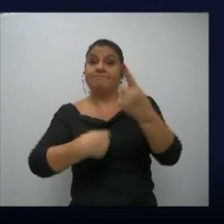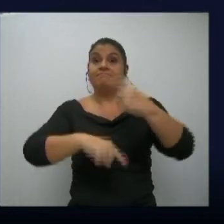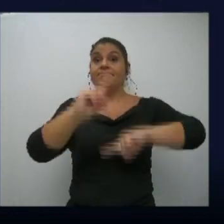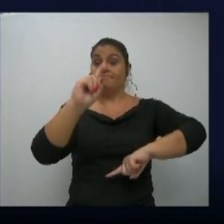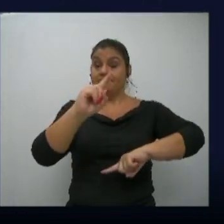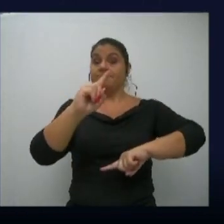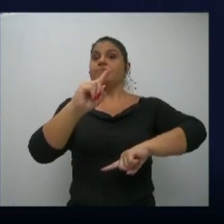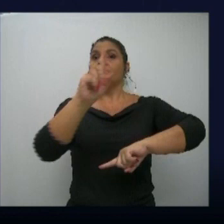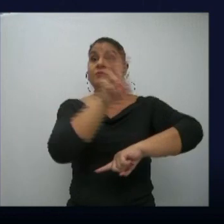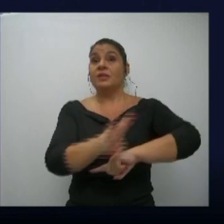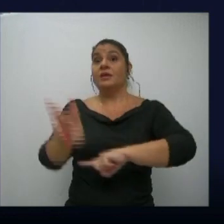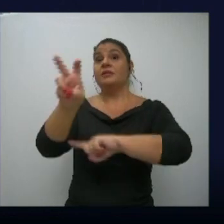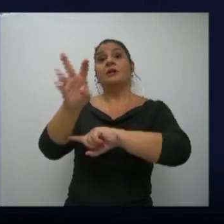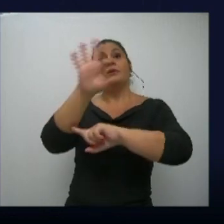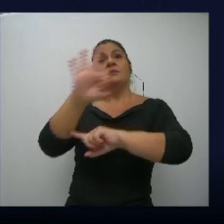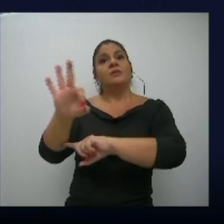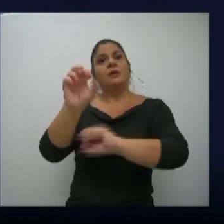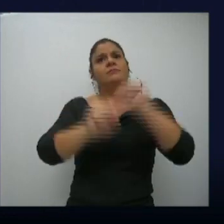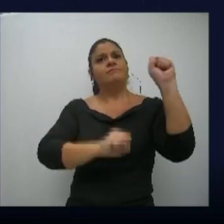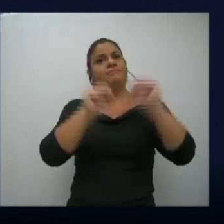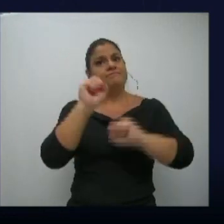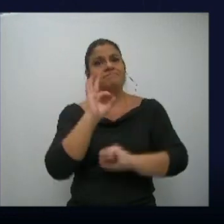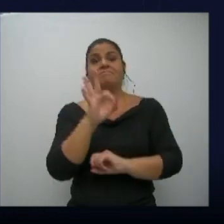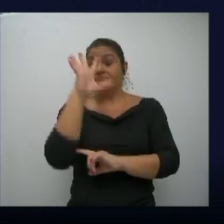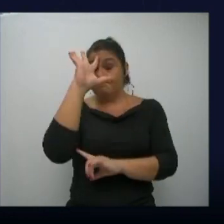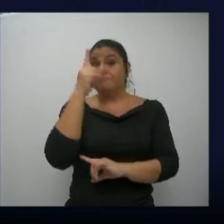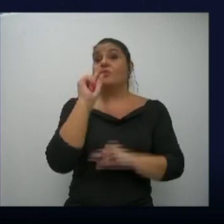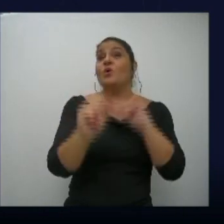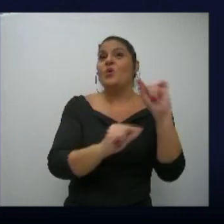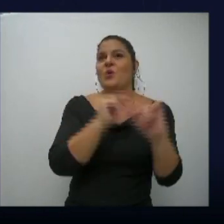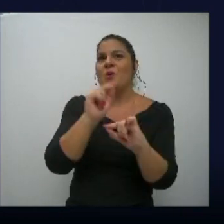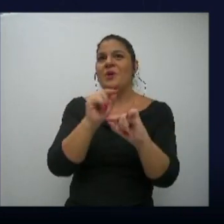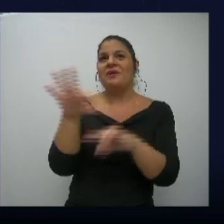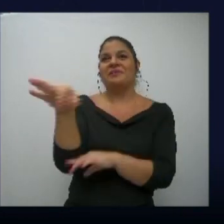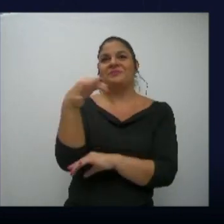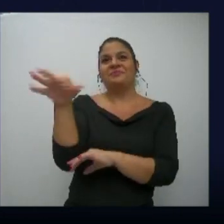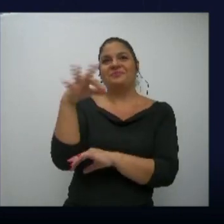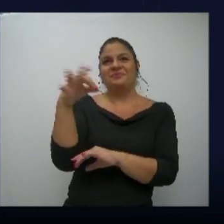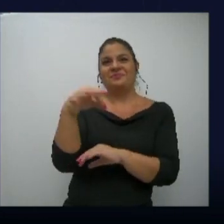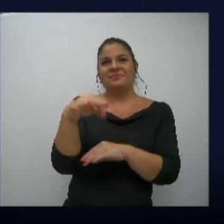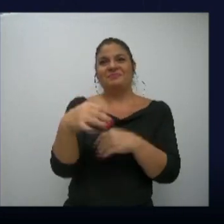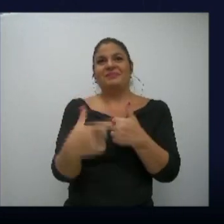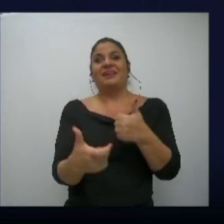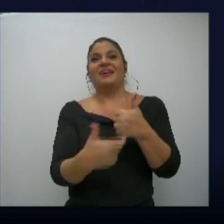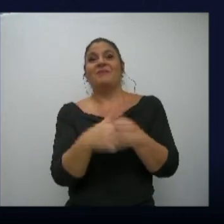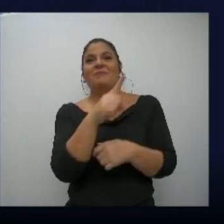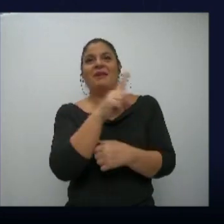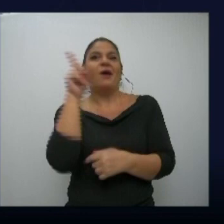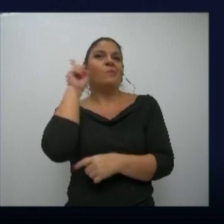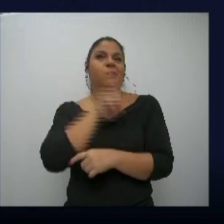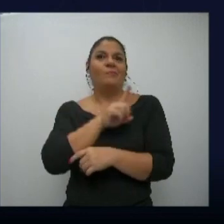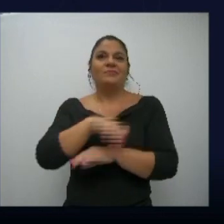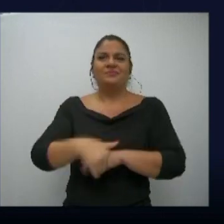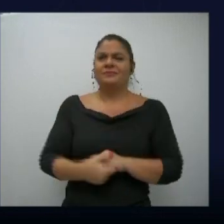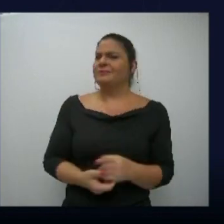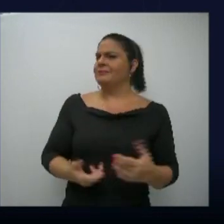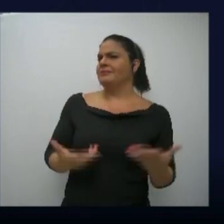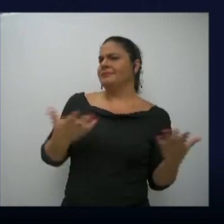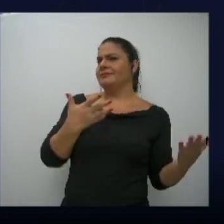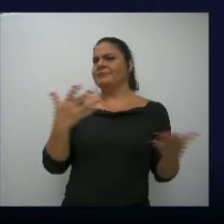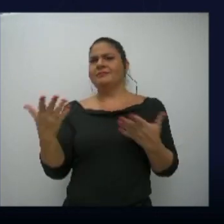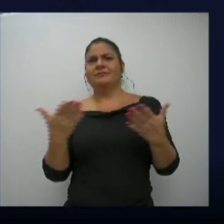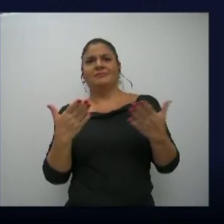e cinco porcento das companhias Guilherme resolveram fazer o toque da campainha lá nos Estados Unidos aí eu já tô começando